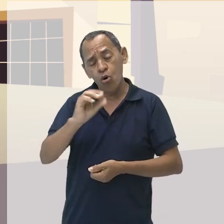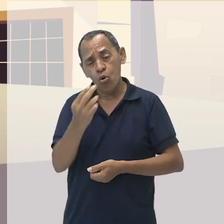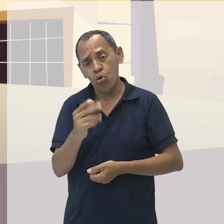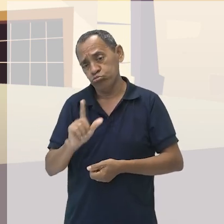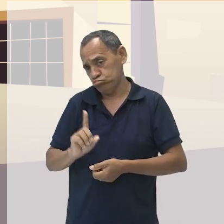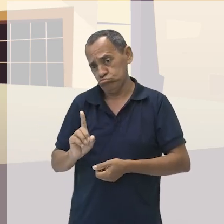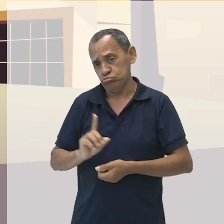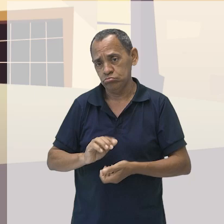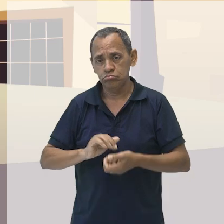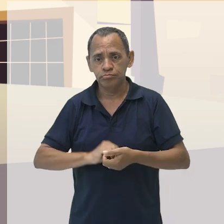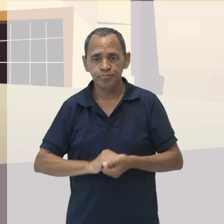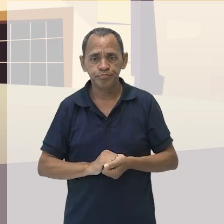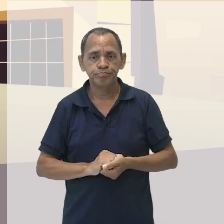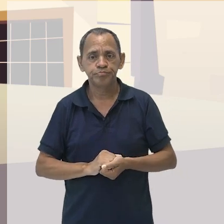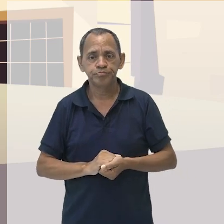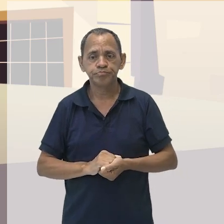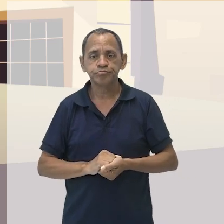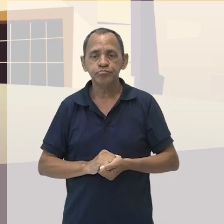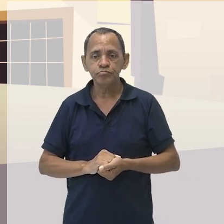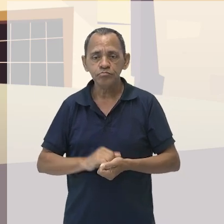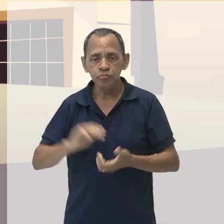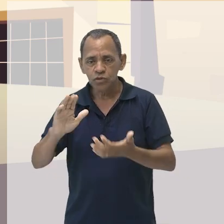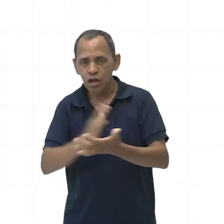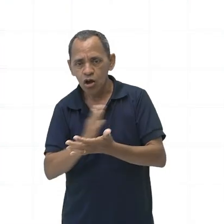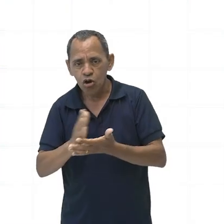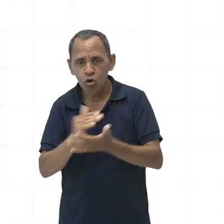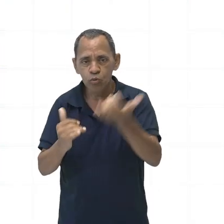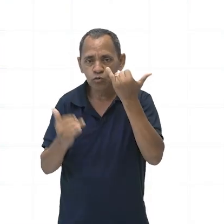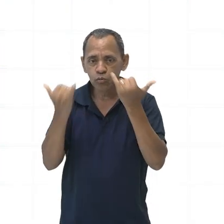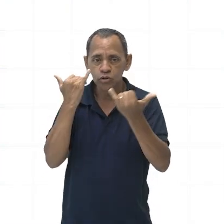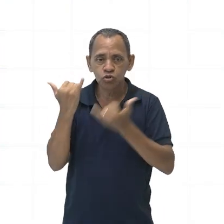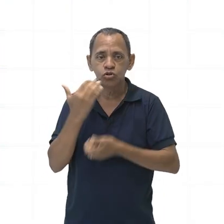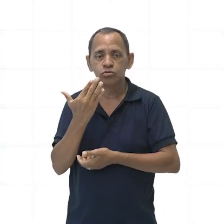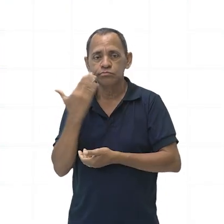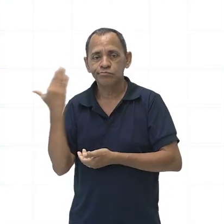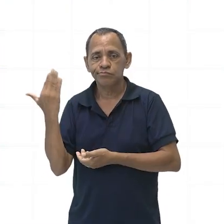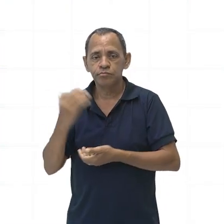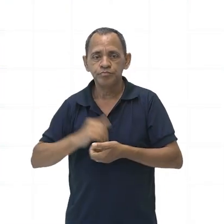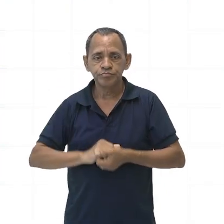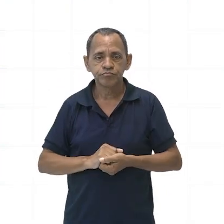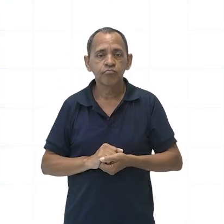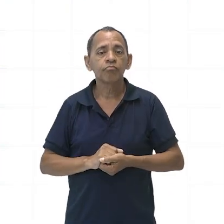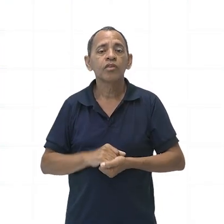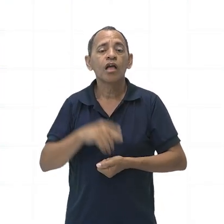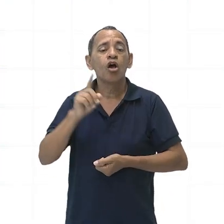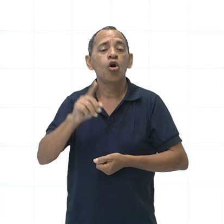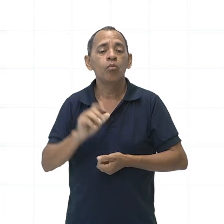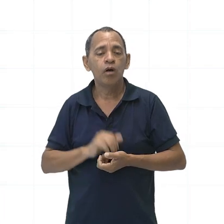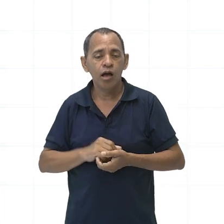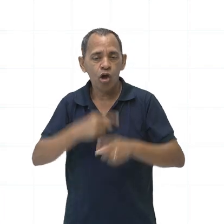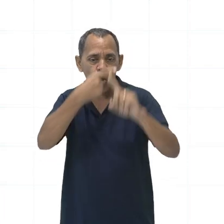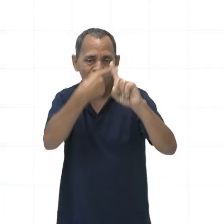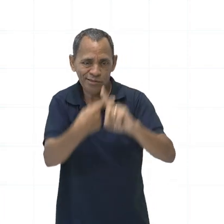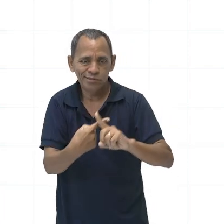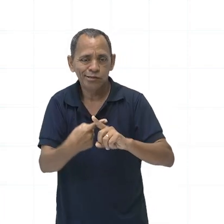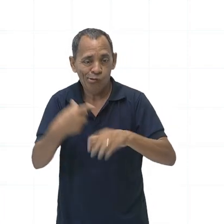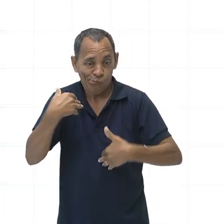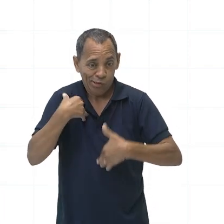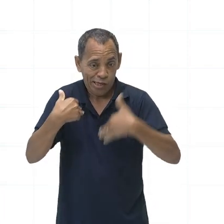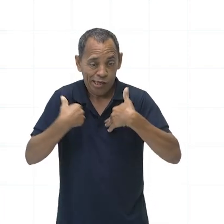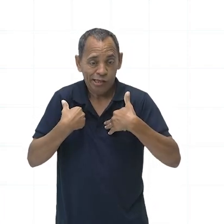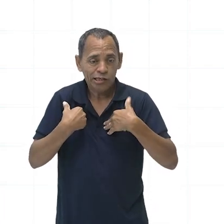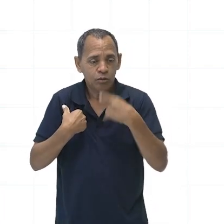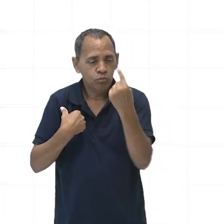certo? Vamos ver aí mais algumas informações sobre a luta? Então, observem. A luta é uma competição física